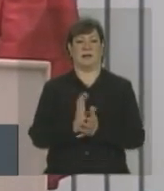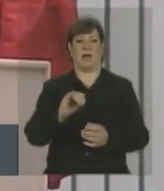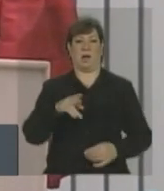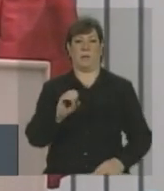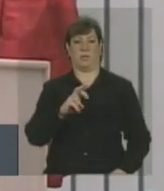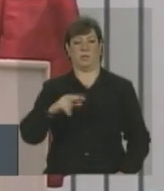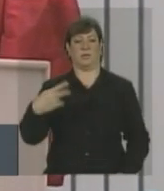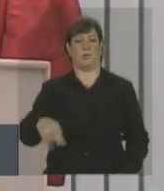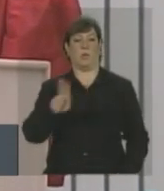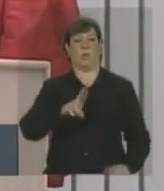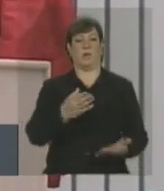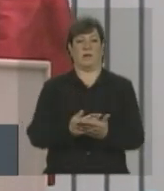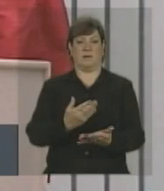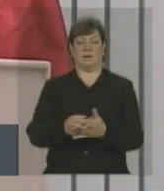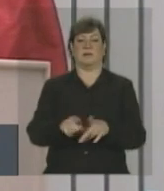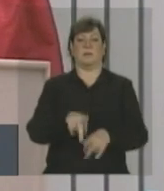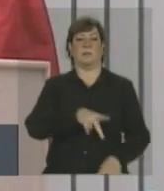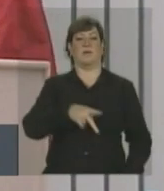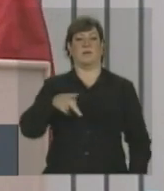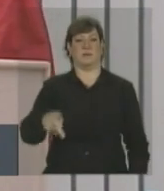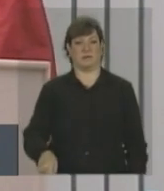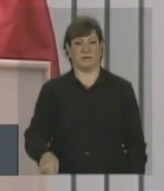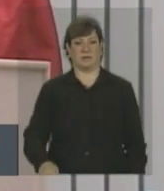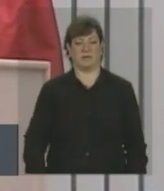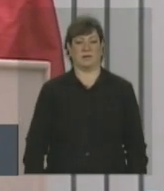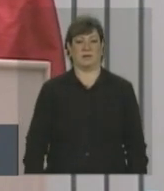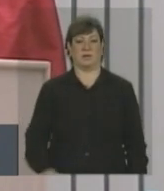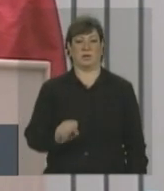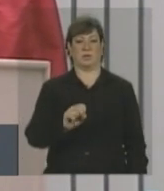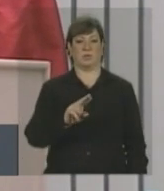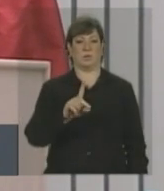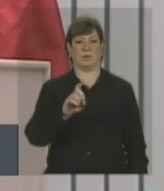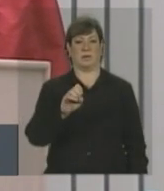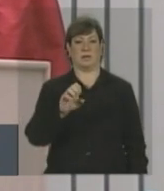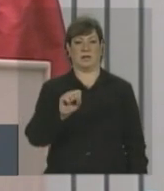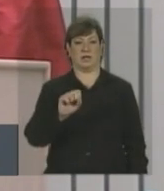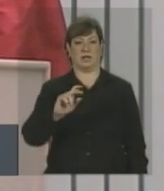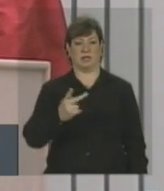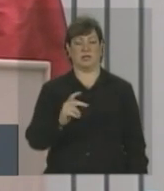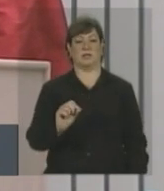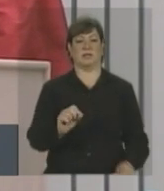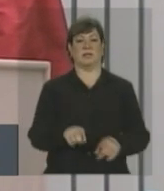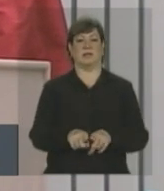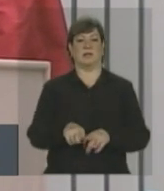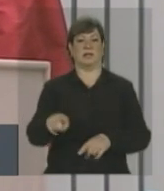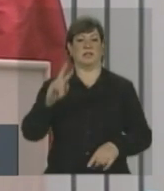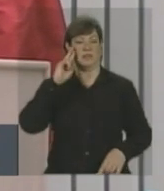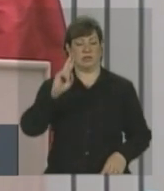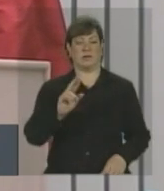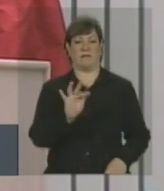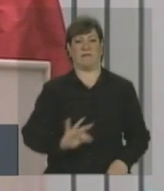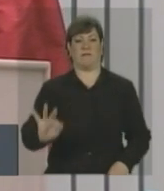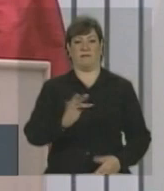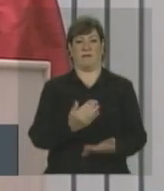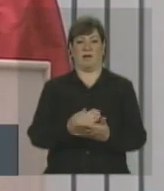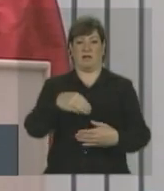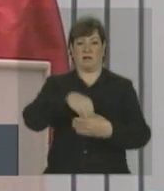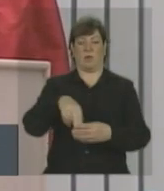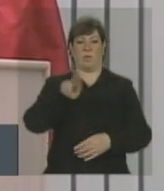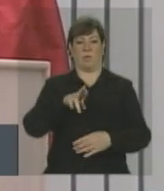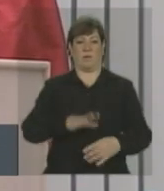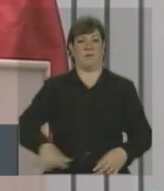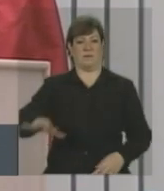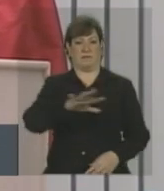de Delhi. Professor Sudesh Pujari, diretor das faculdades da Universidade de